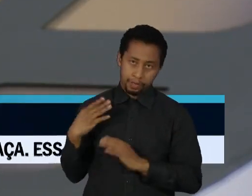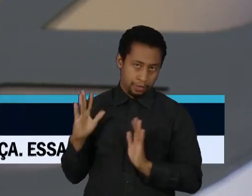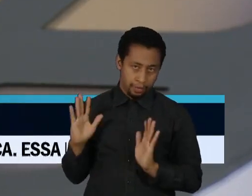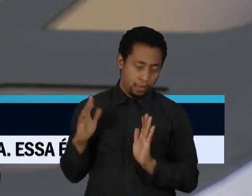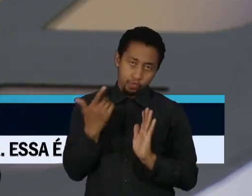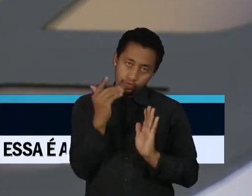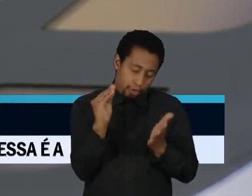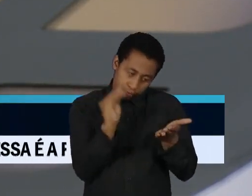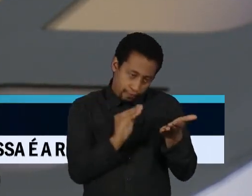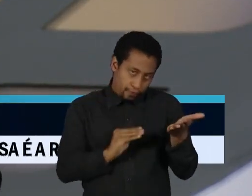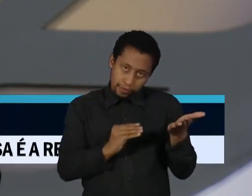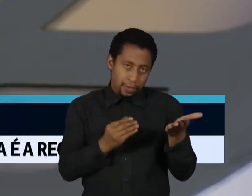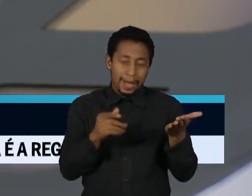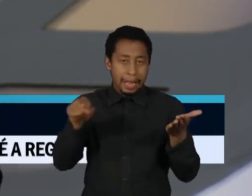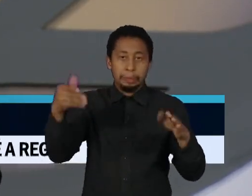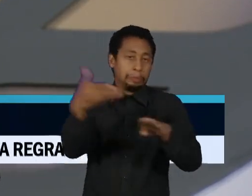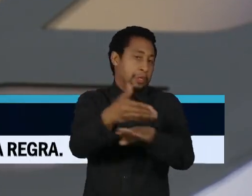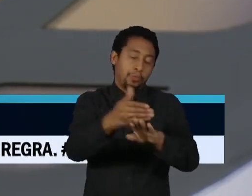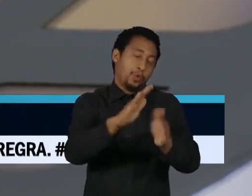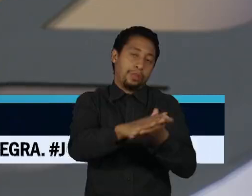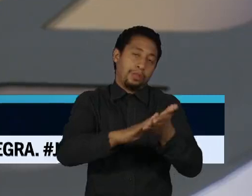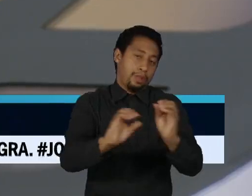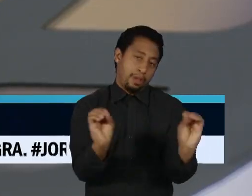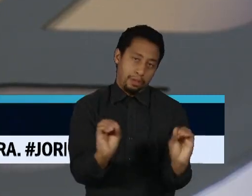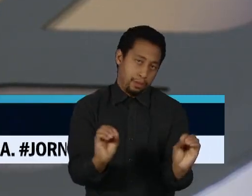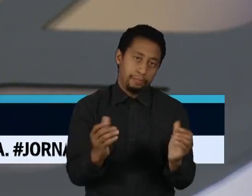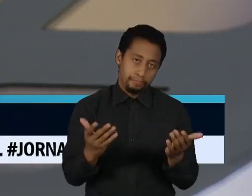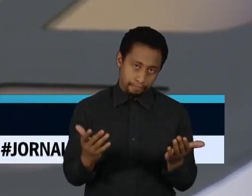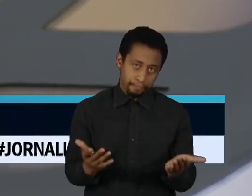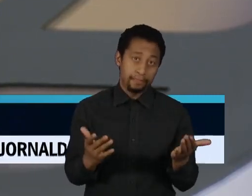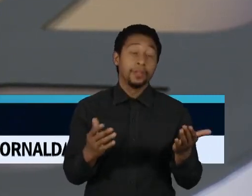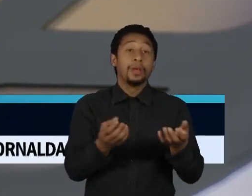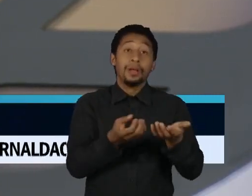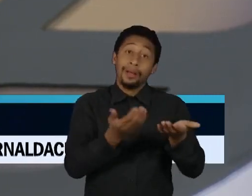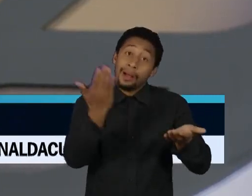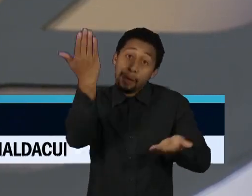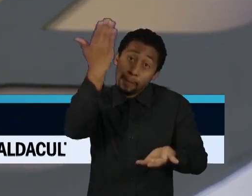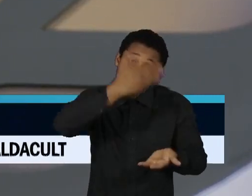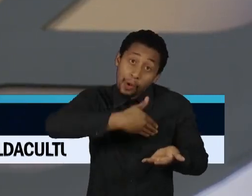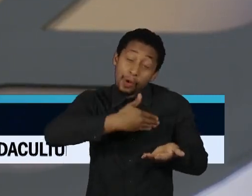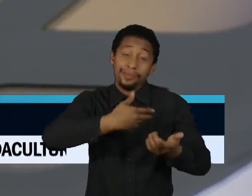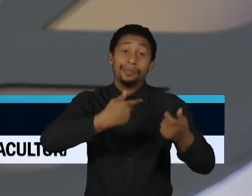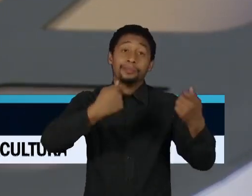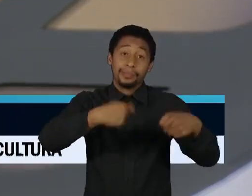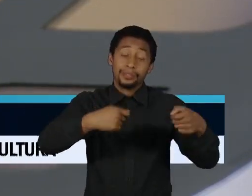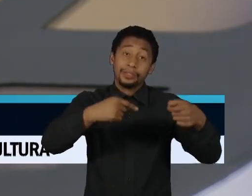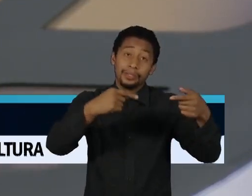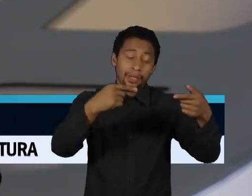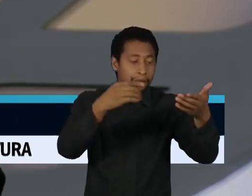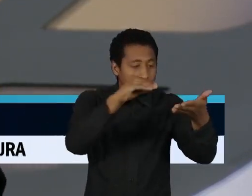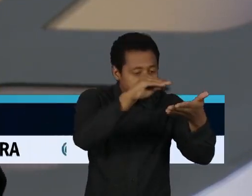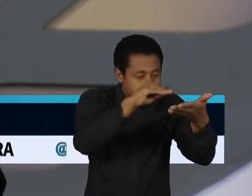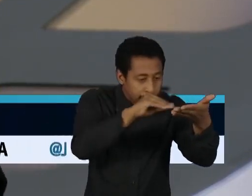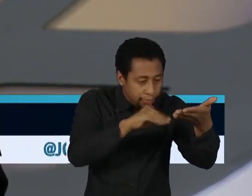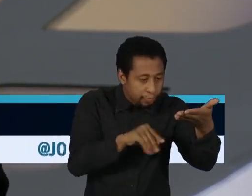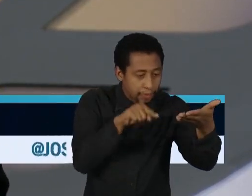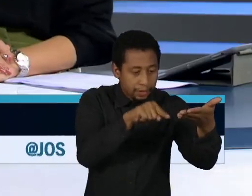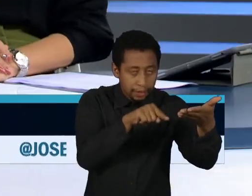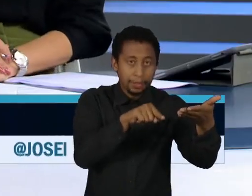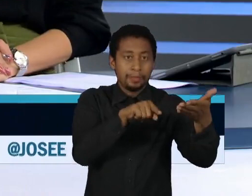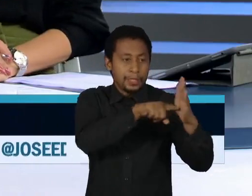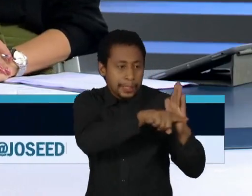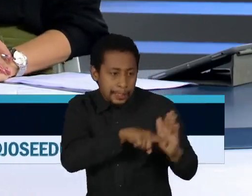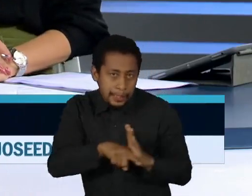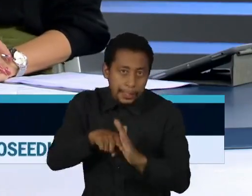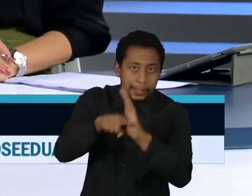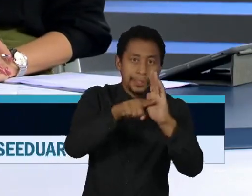estivesse envolvida, né? E como nós sabemos, as provas precisam corresponder exatamente ao que consta ali no mandado de